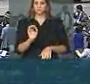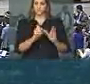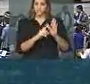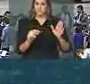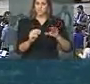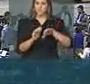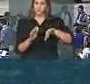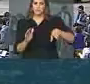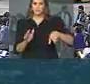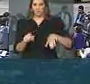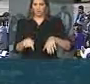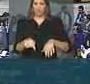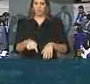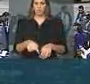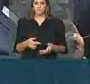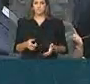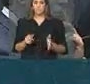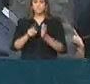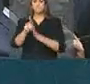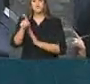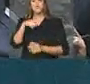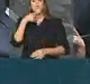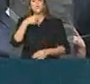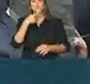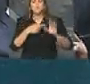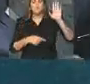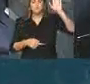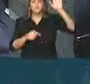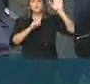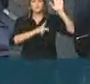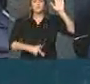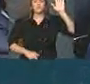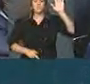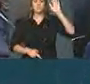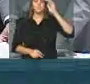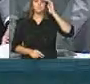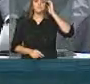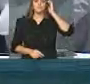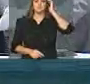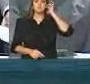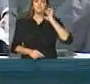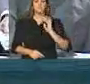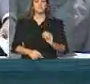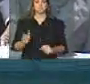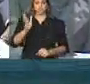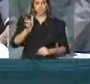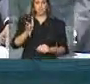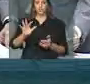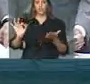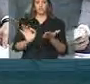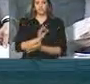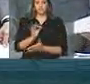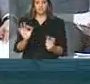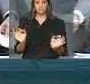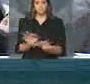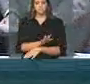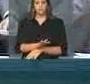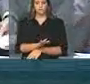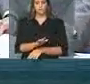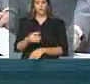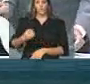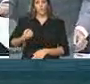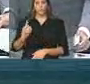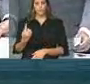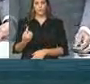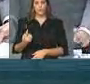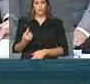deputado Heráclito forte senhor presidente presidente vossa excelência já promulgou a resolução número 1 já aprovou